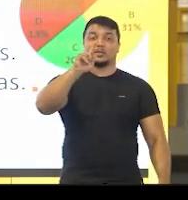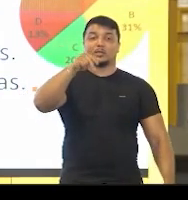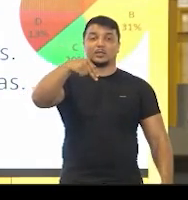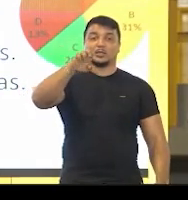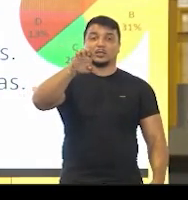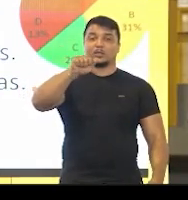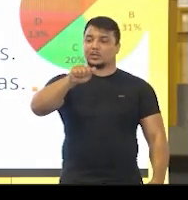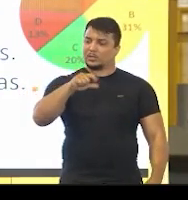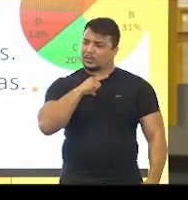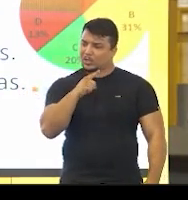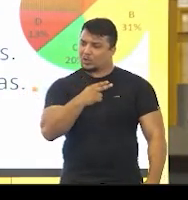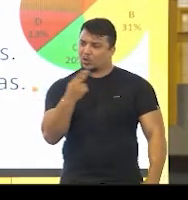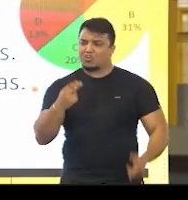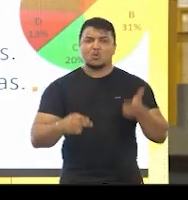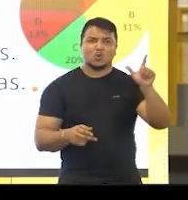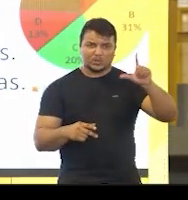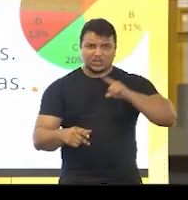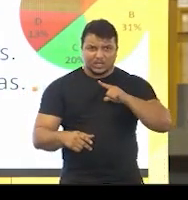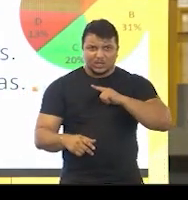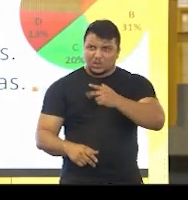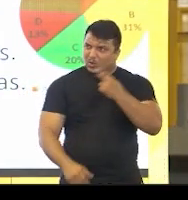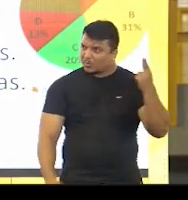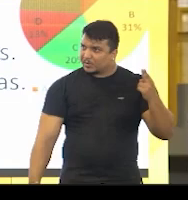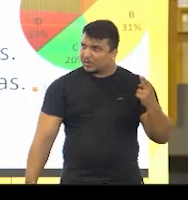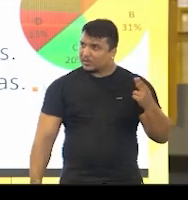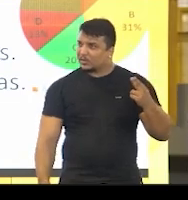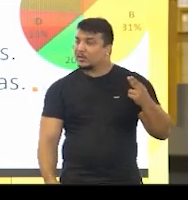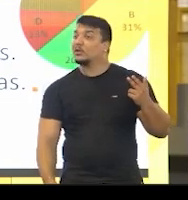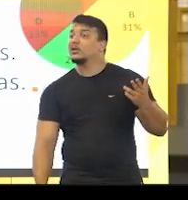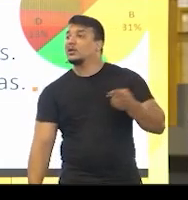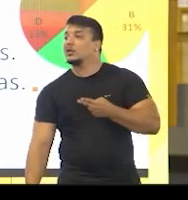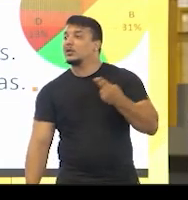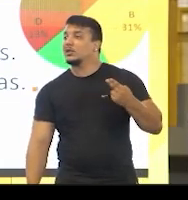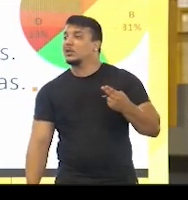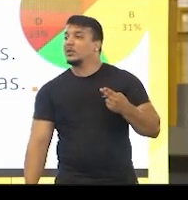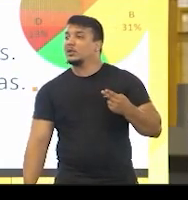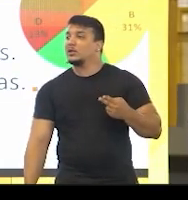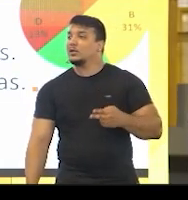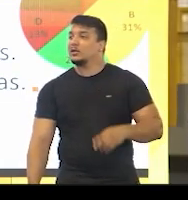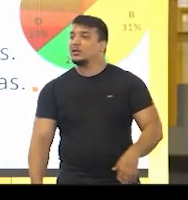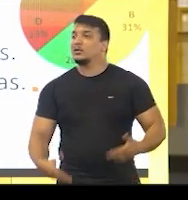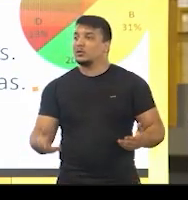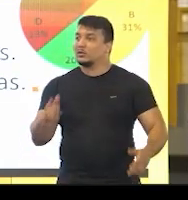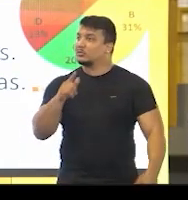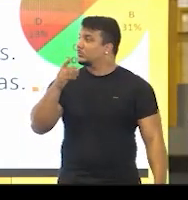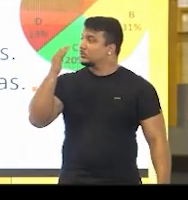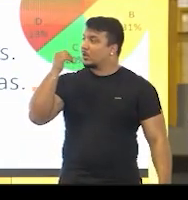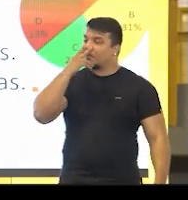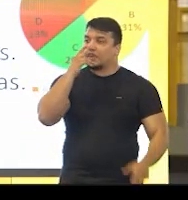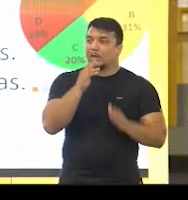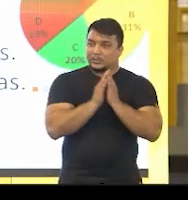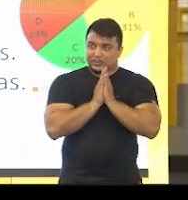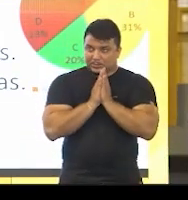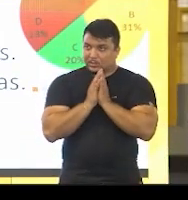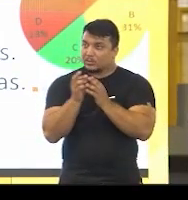ígnea. Tem um outro nome para rocha ígnea? Qual é? GGzinho ali parece estar rezando, mas pode falar,